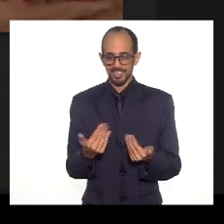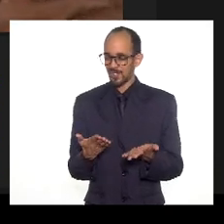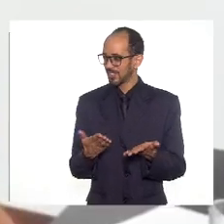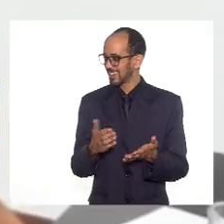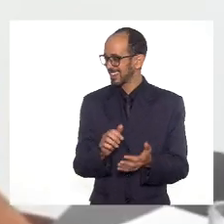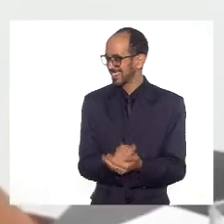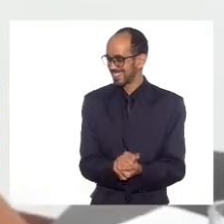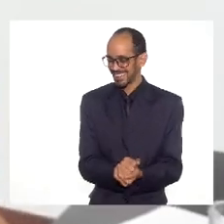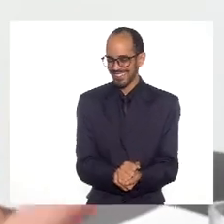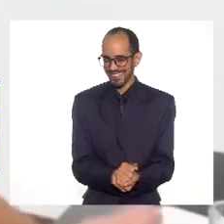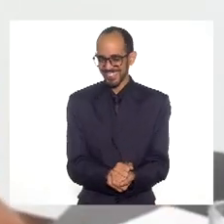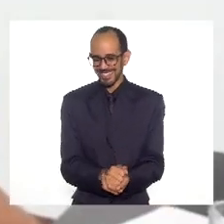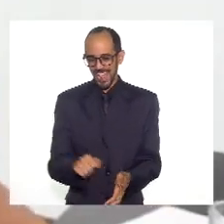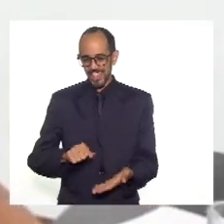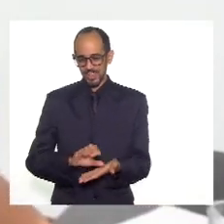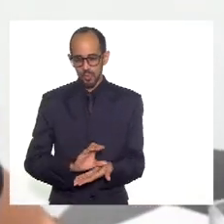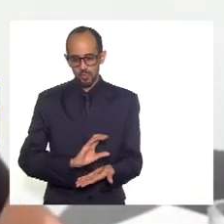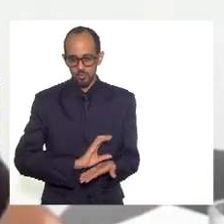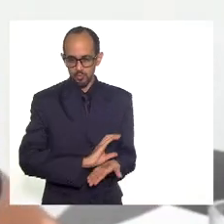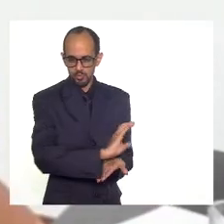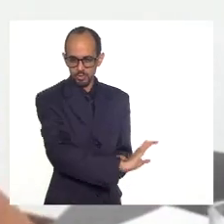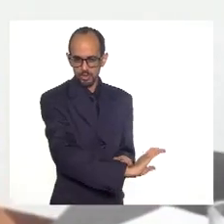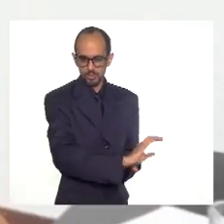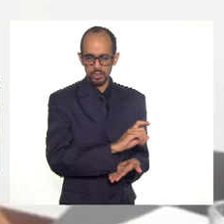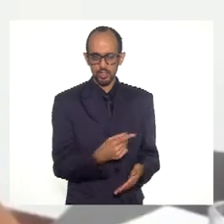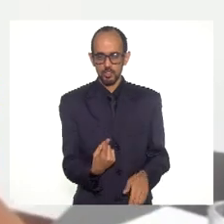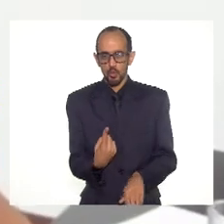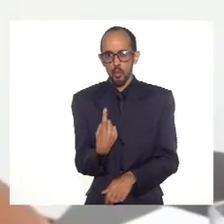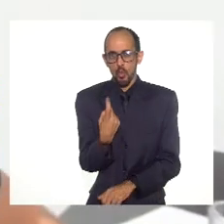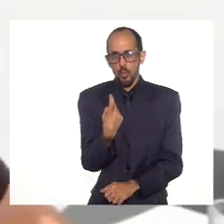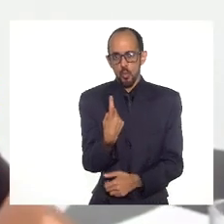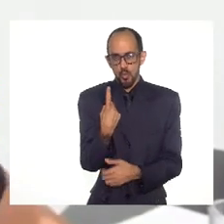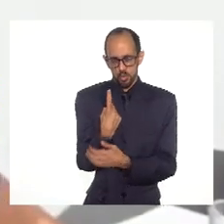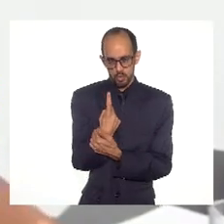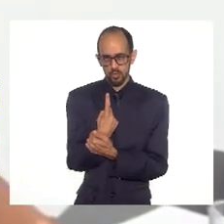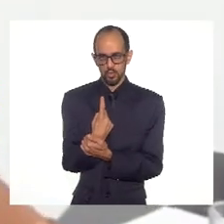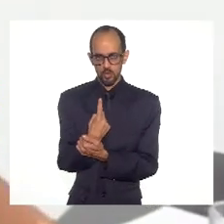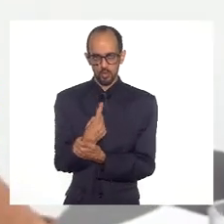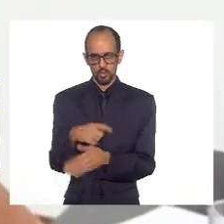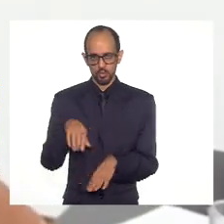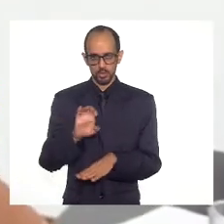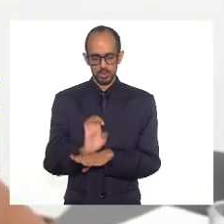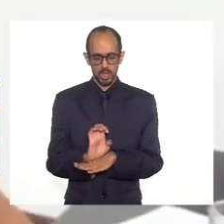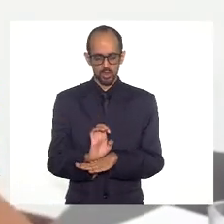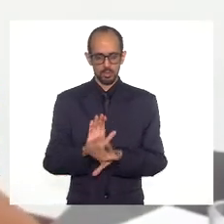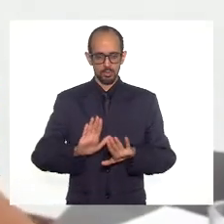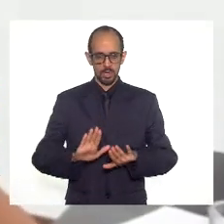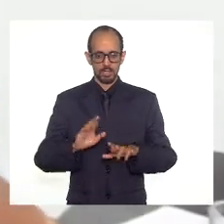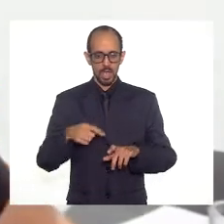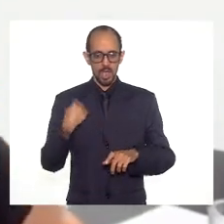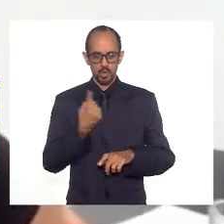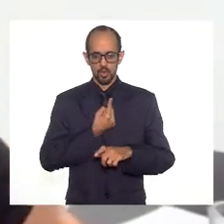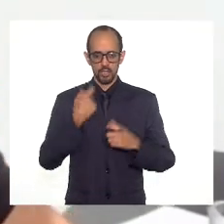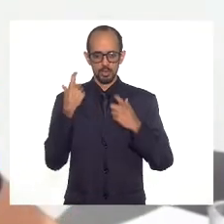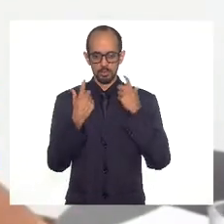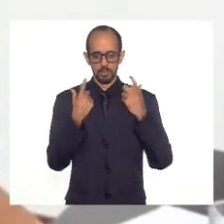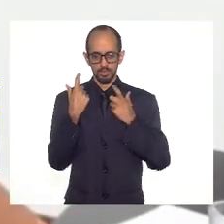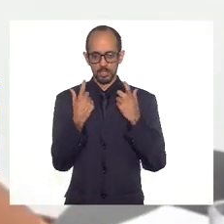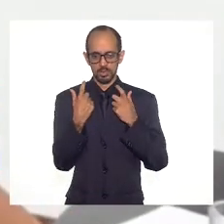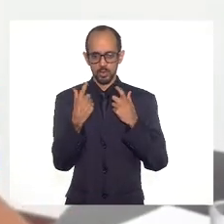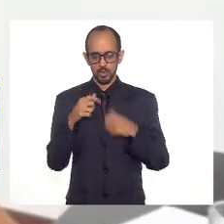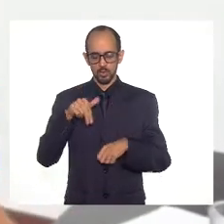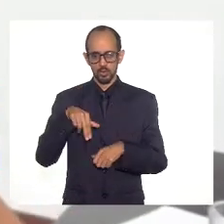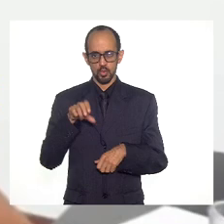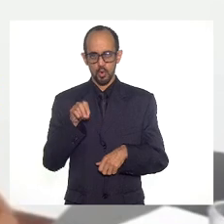capitalização seja o único fundo previdenciário do nosso Estado. E a nossa preocupação, a preocupação do Partido Novo,